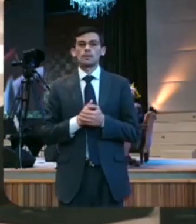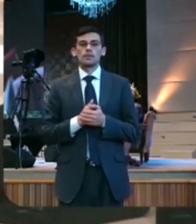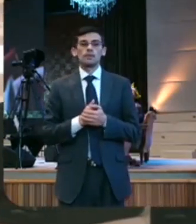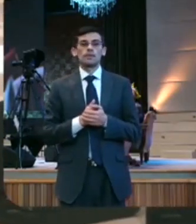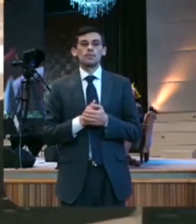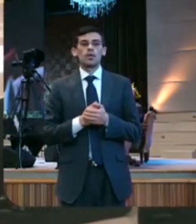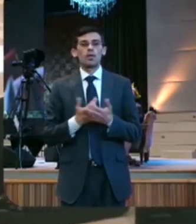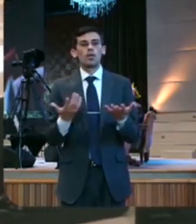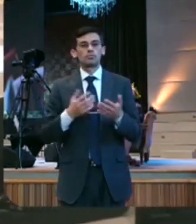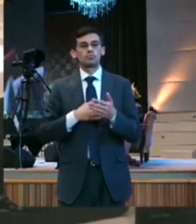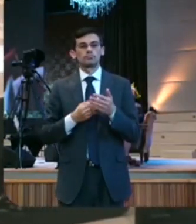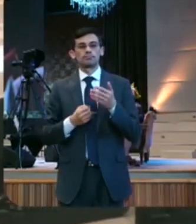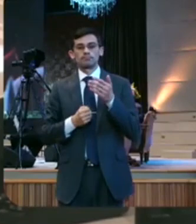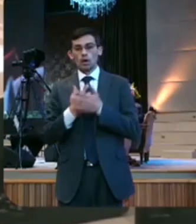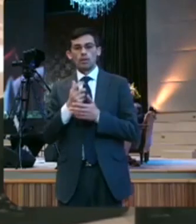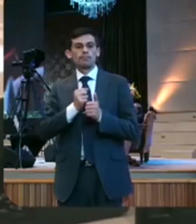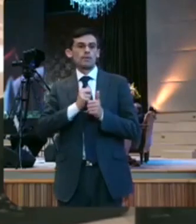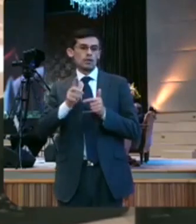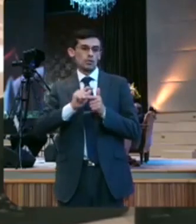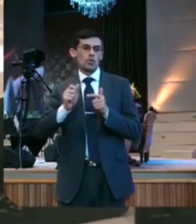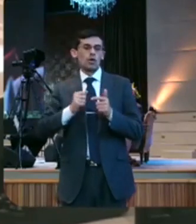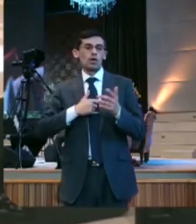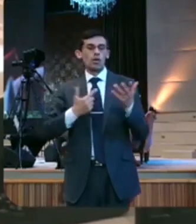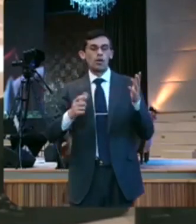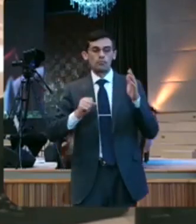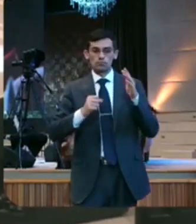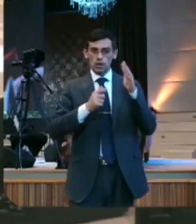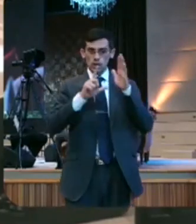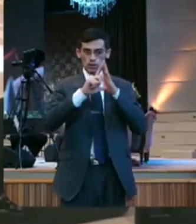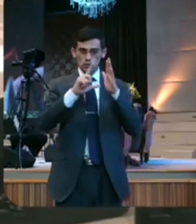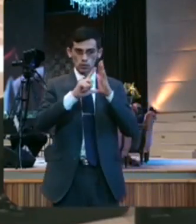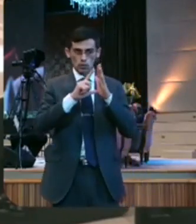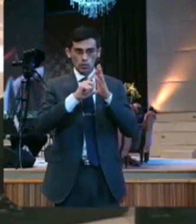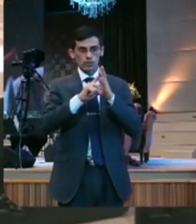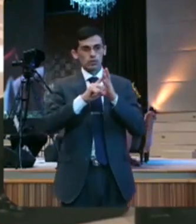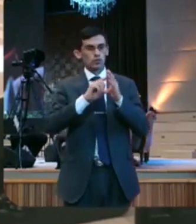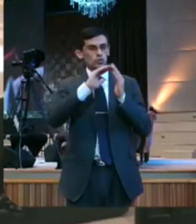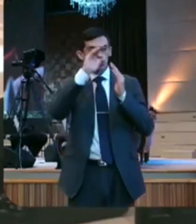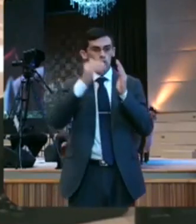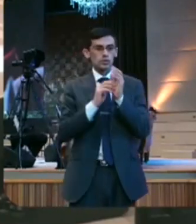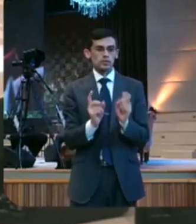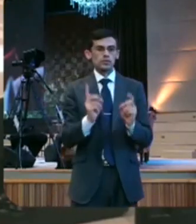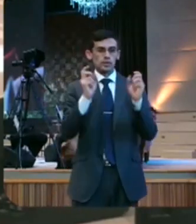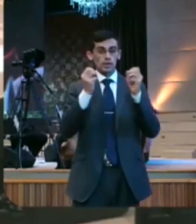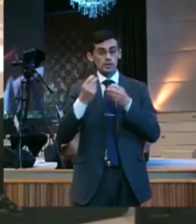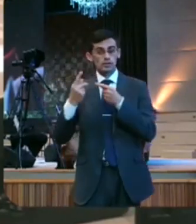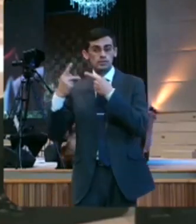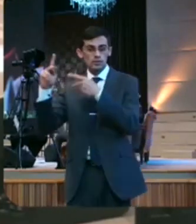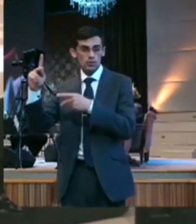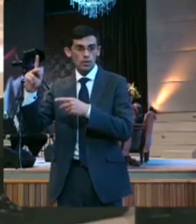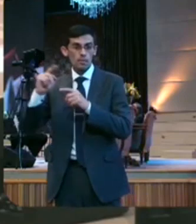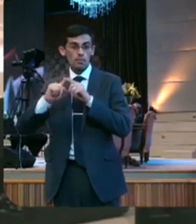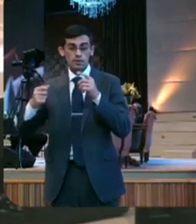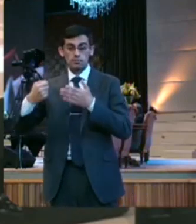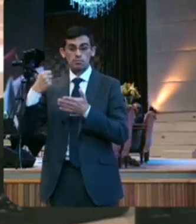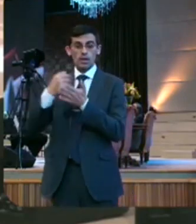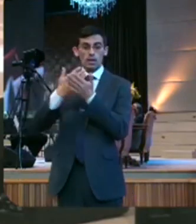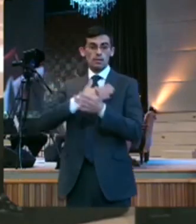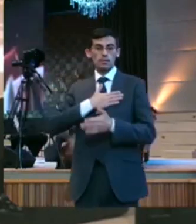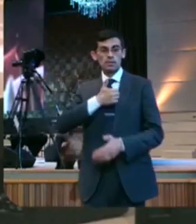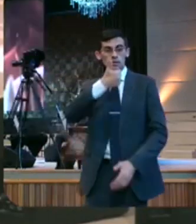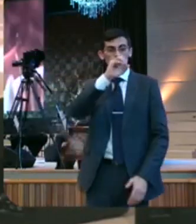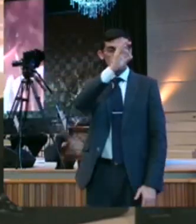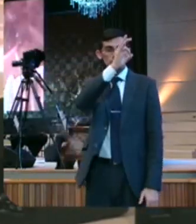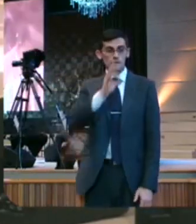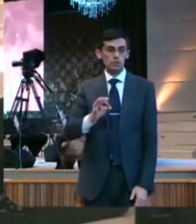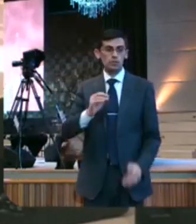e disse assim: olha, é o seguinte, a loja está arrendada, o lucro é seu, mas você vai pagar para mim 10%